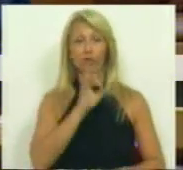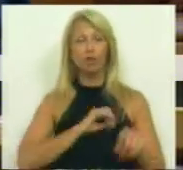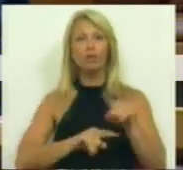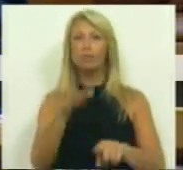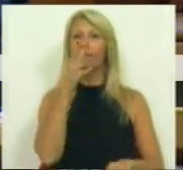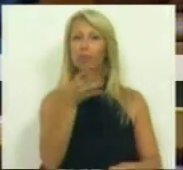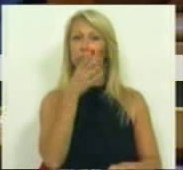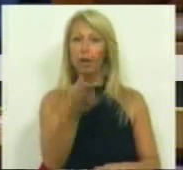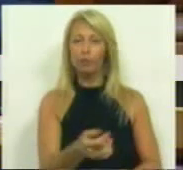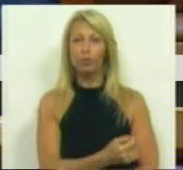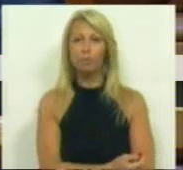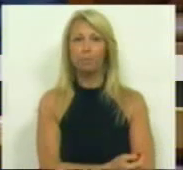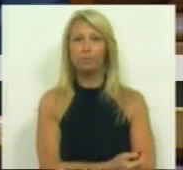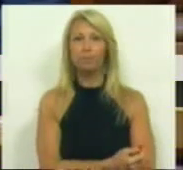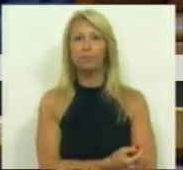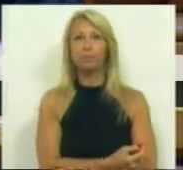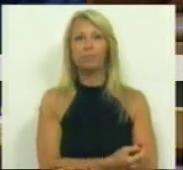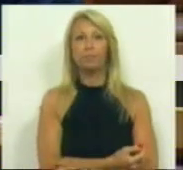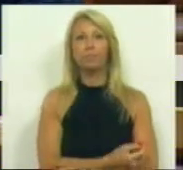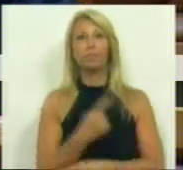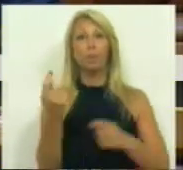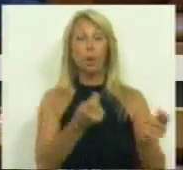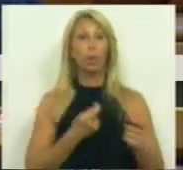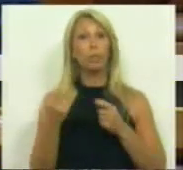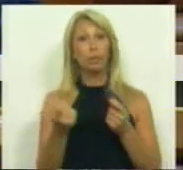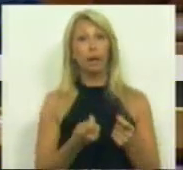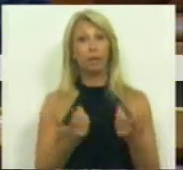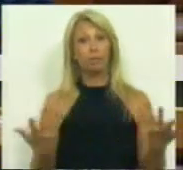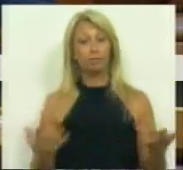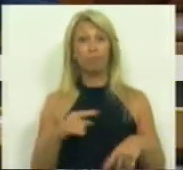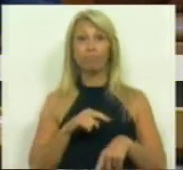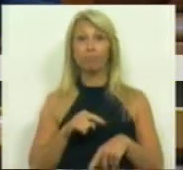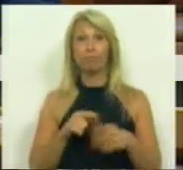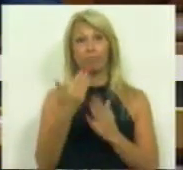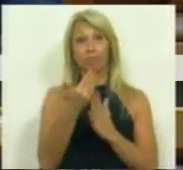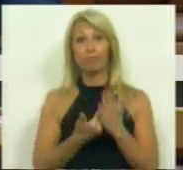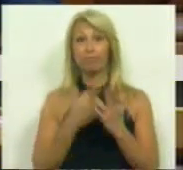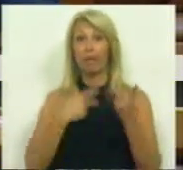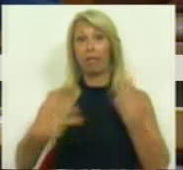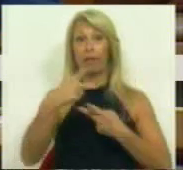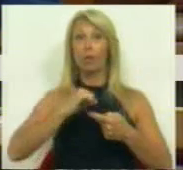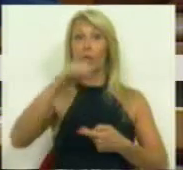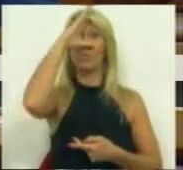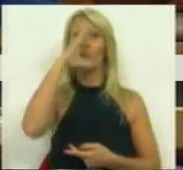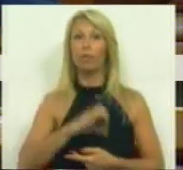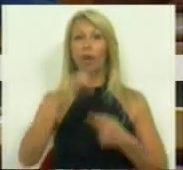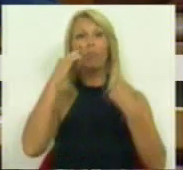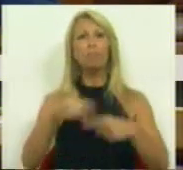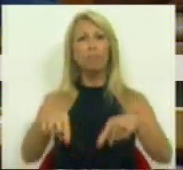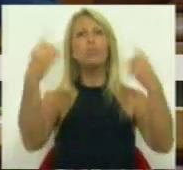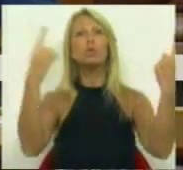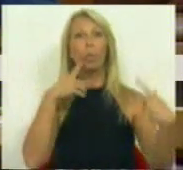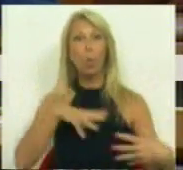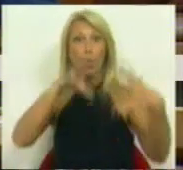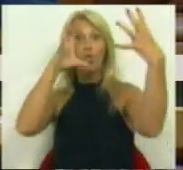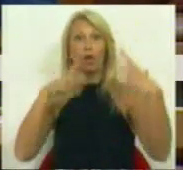Senhores Deputados. O debate destas moções de censura mostrou